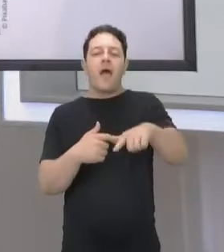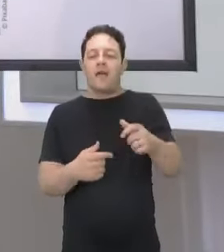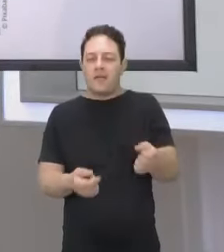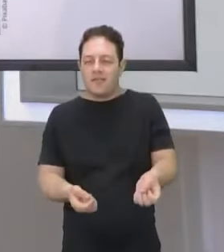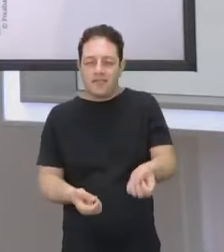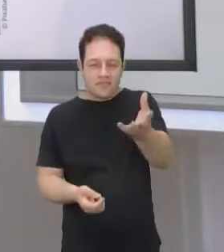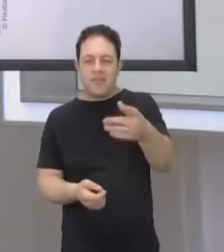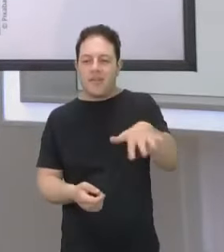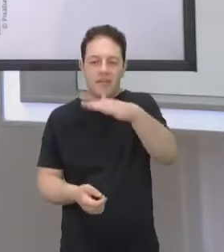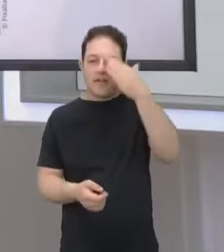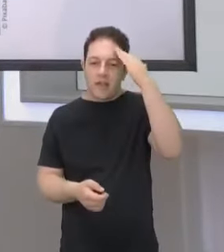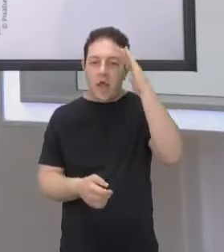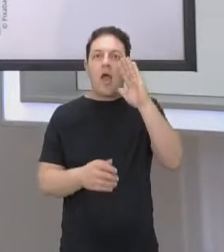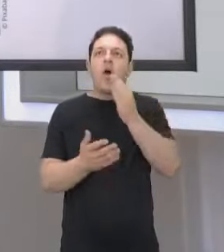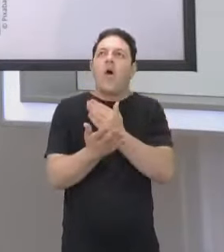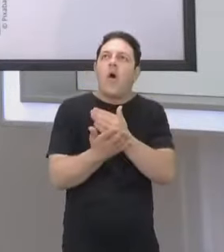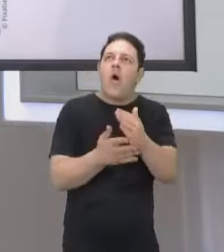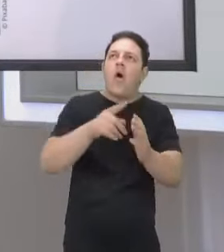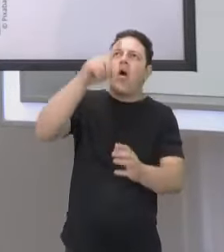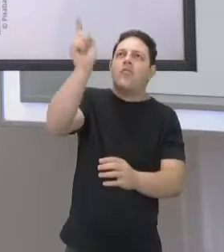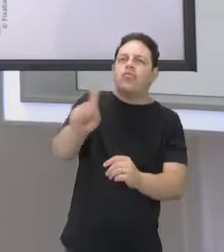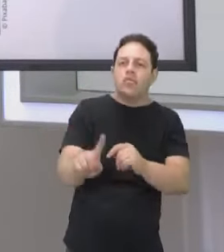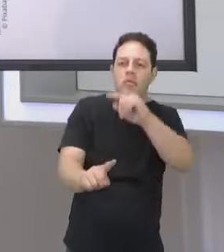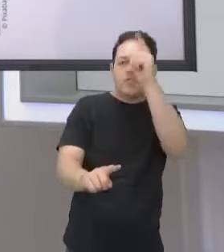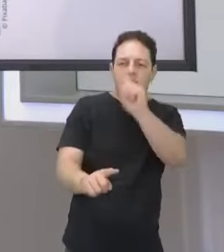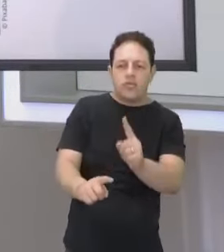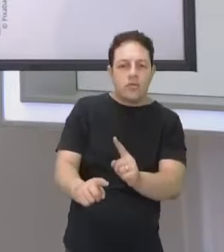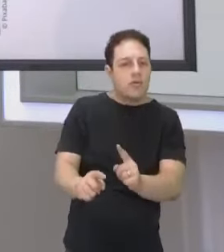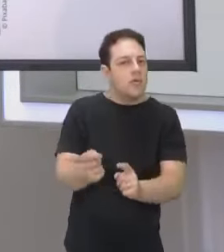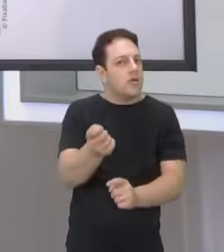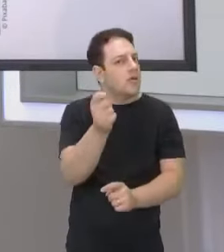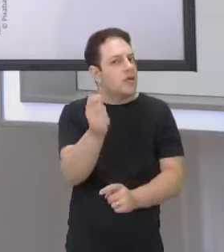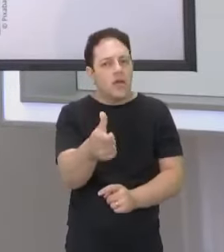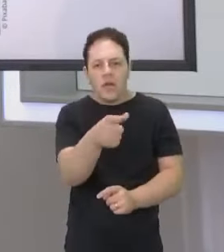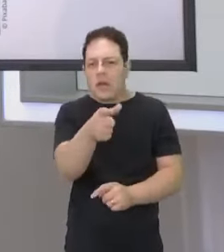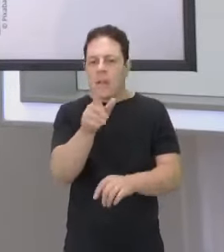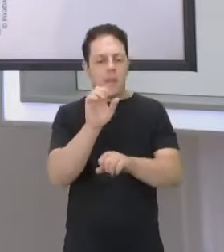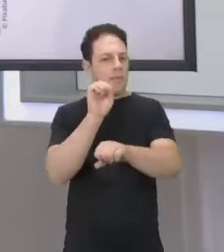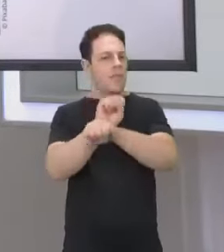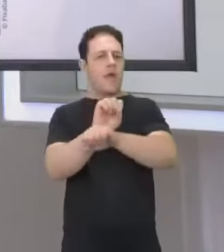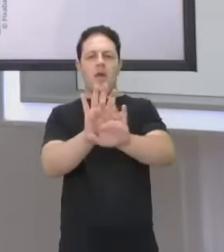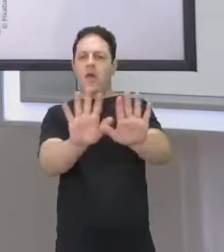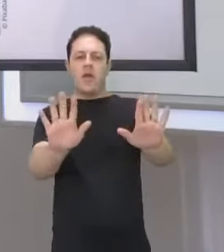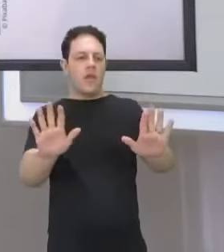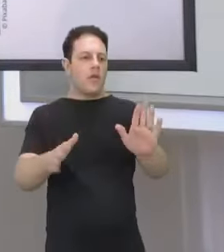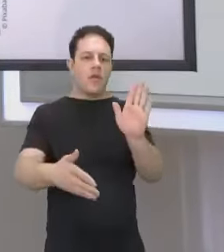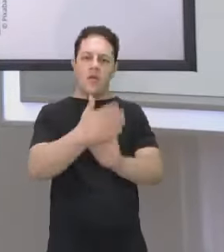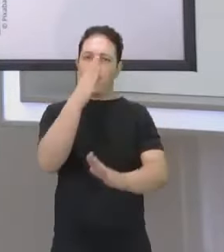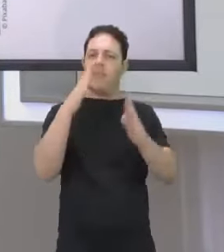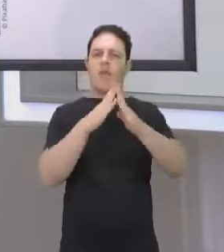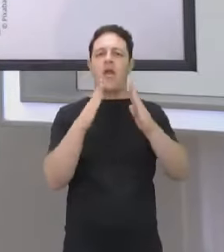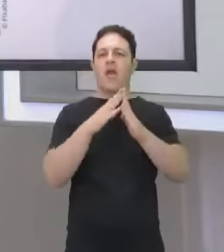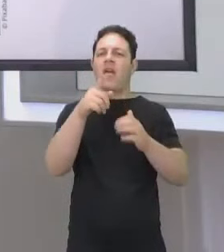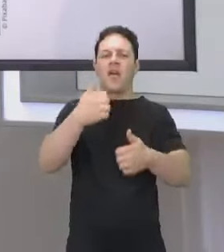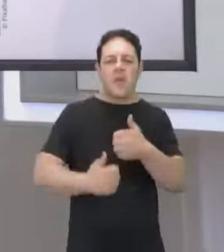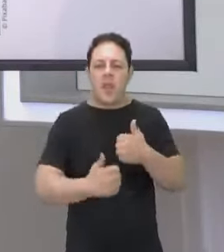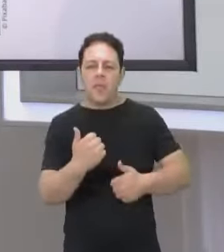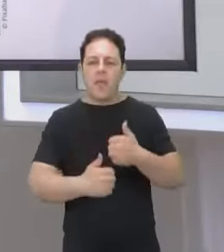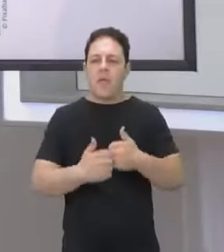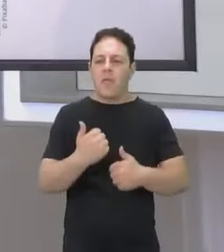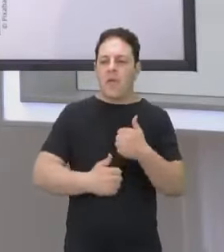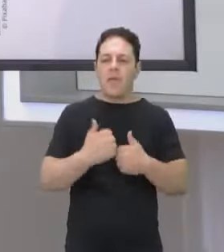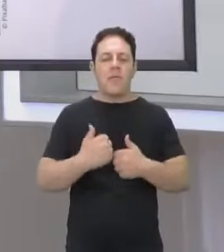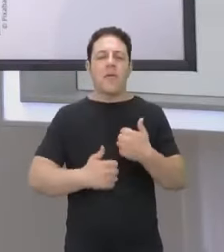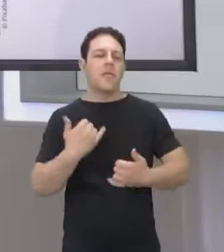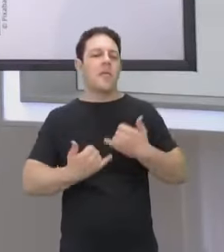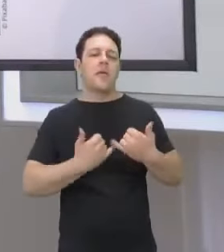praia, começou a trovejar, é automático, o pessoal parou, vamos para casa. Não fica jogando, esperando o